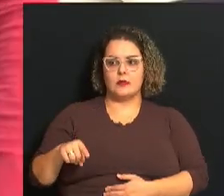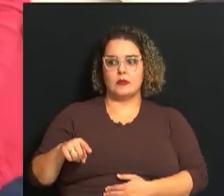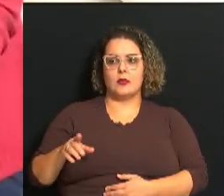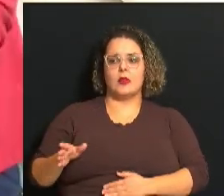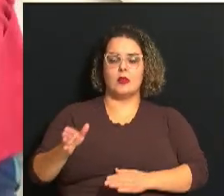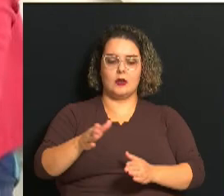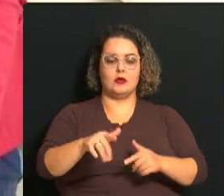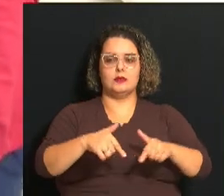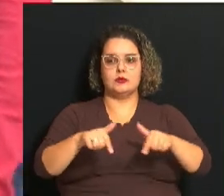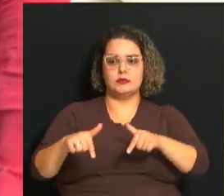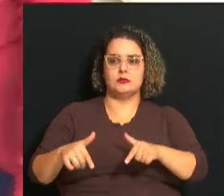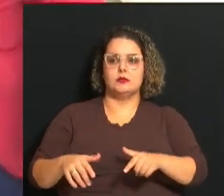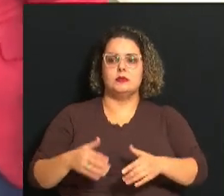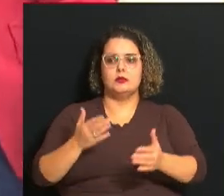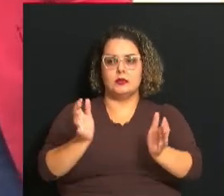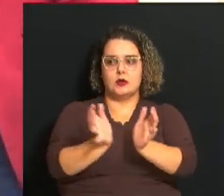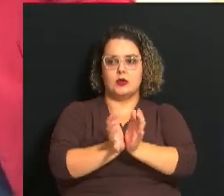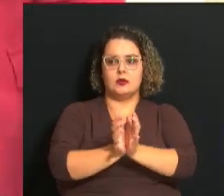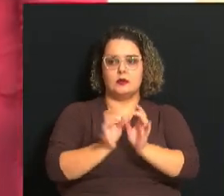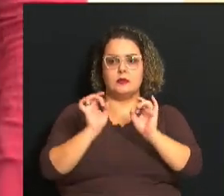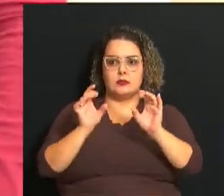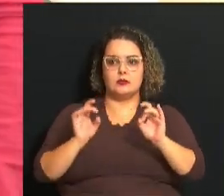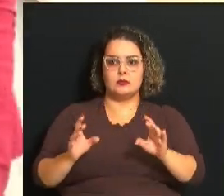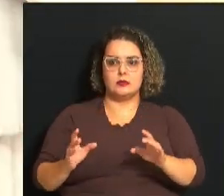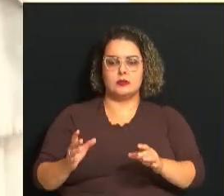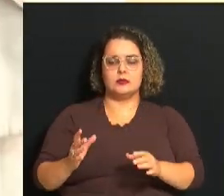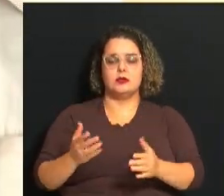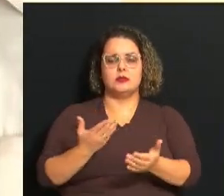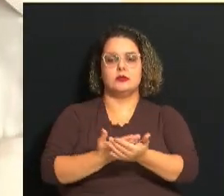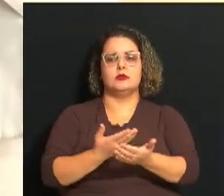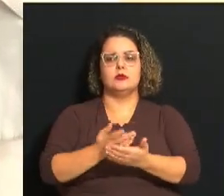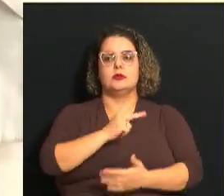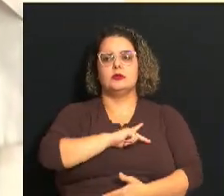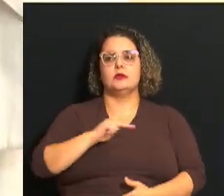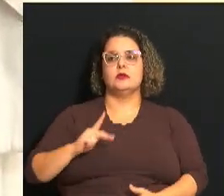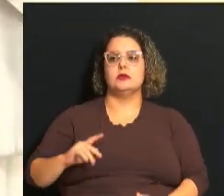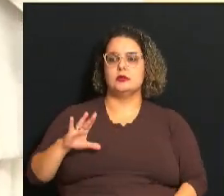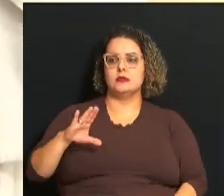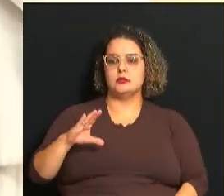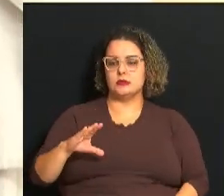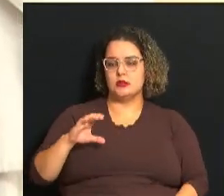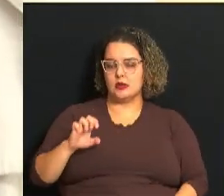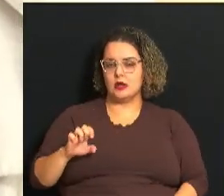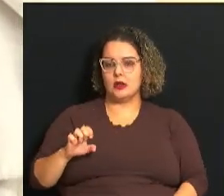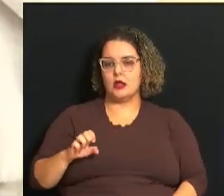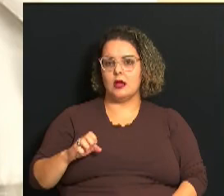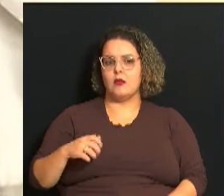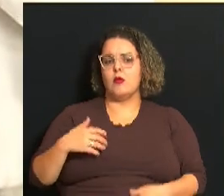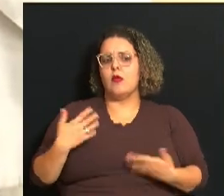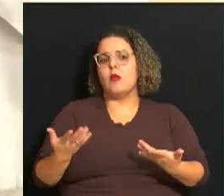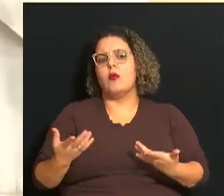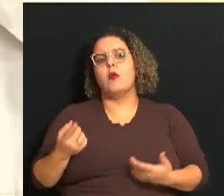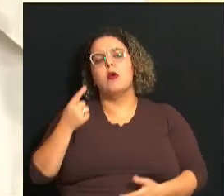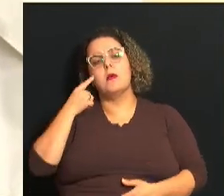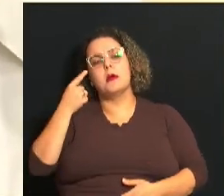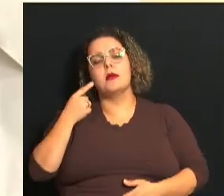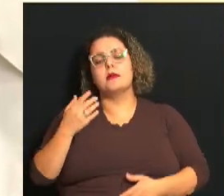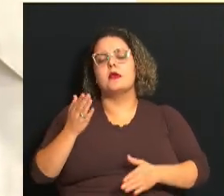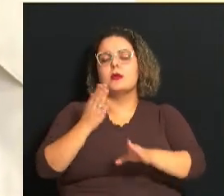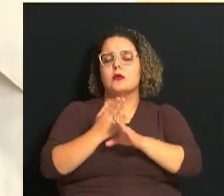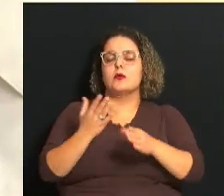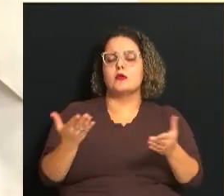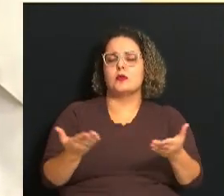da comissão especial de estudos e é presidente da C criadora que balança a senhora faz do encontro de hoje